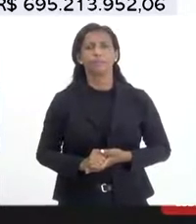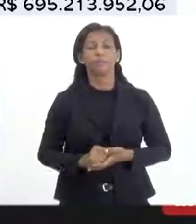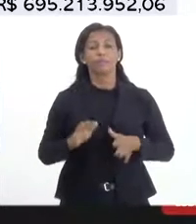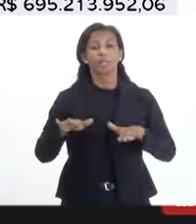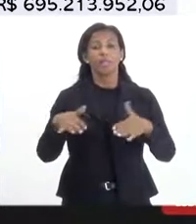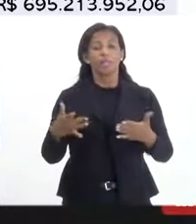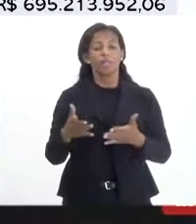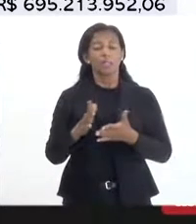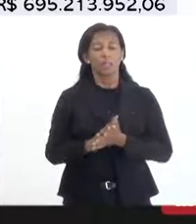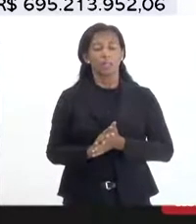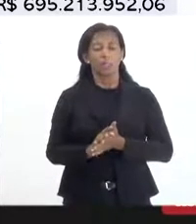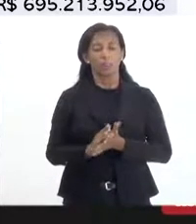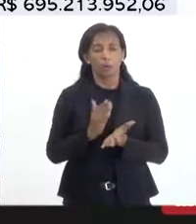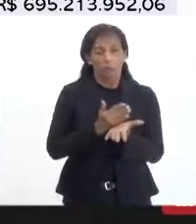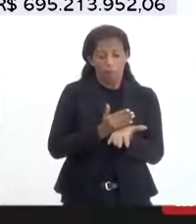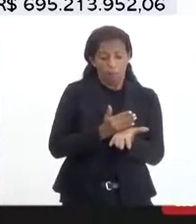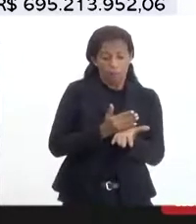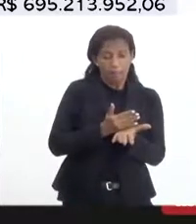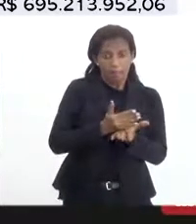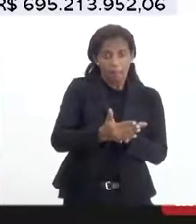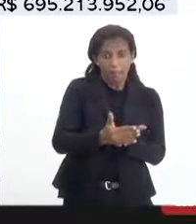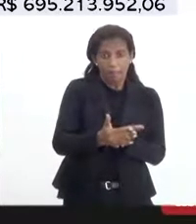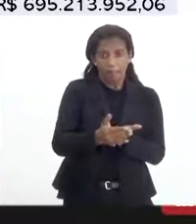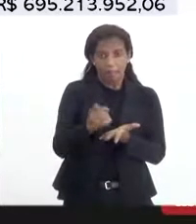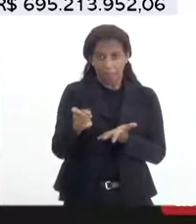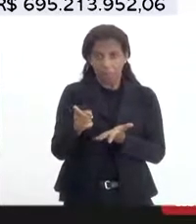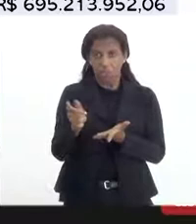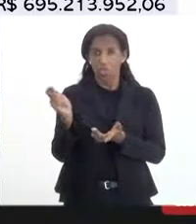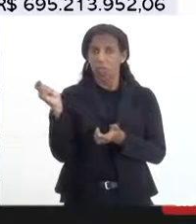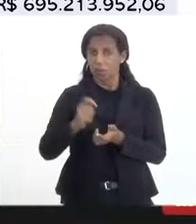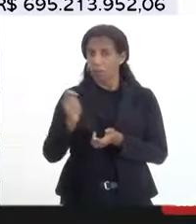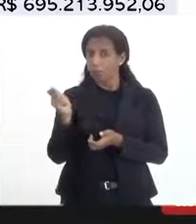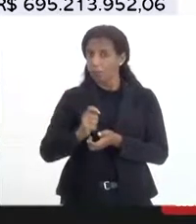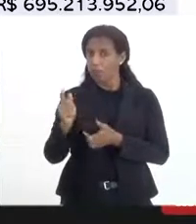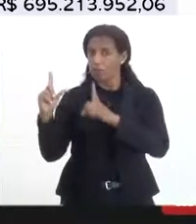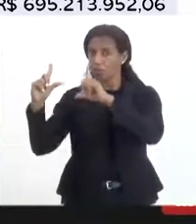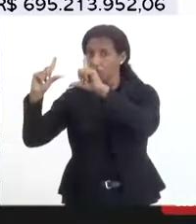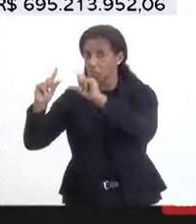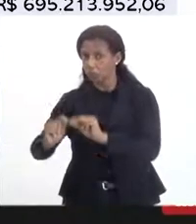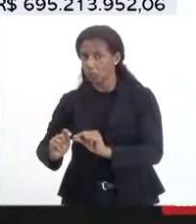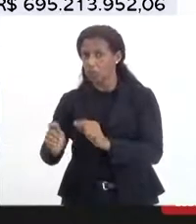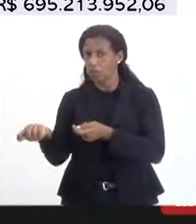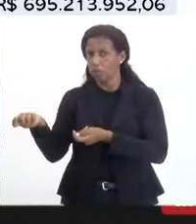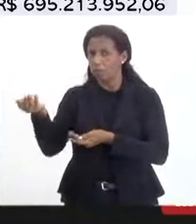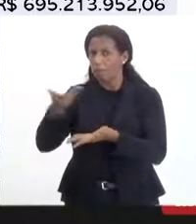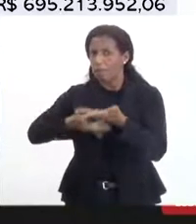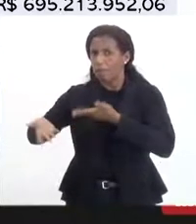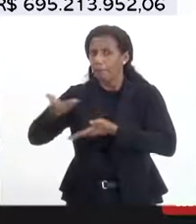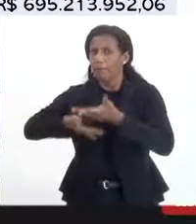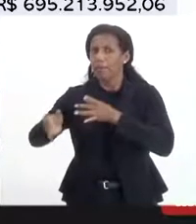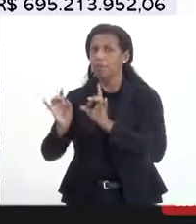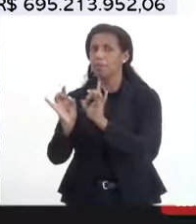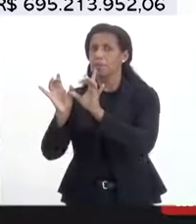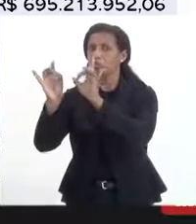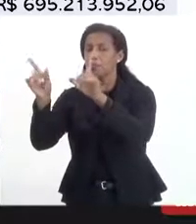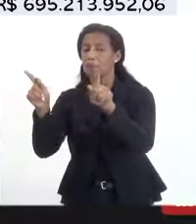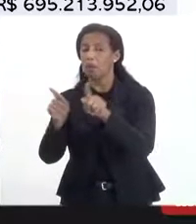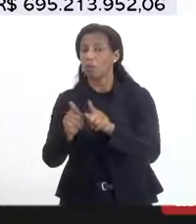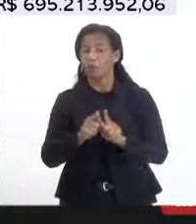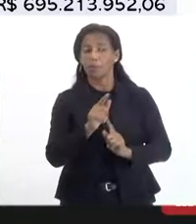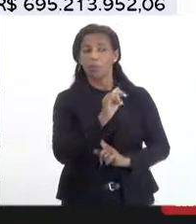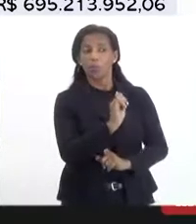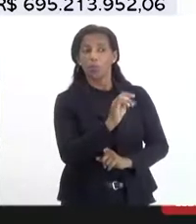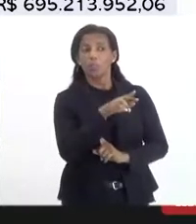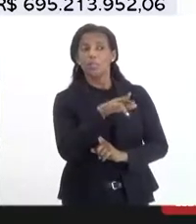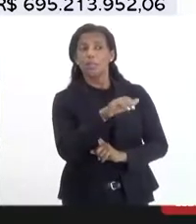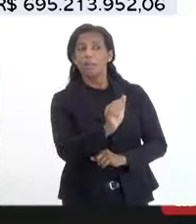assim, partindo desse pressuposto que pode ter havido uma diminuição de royalties de participação especial, também pode ter havido de ICMS, porque você não sabe para onde